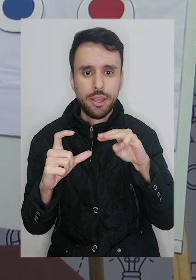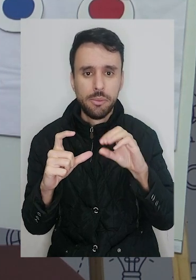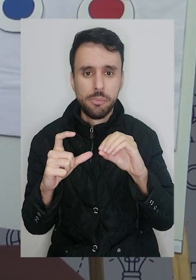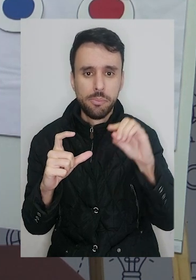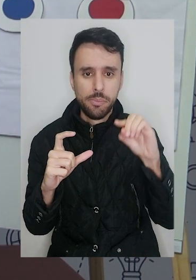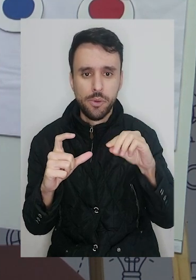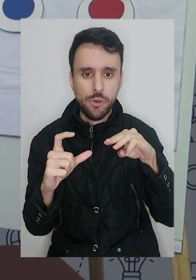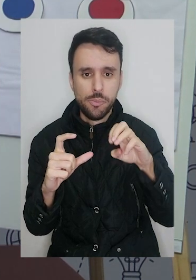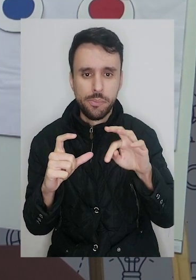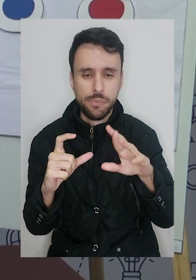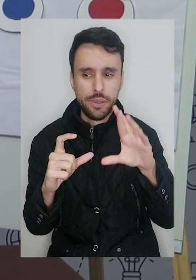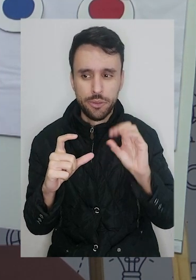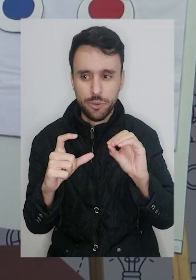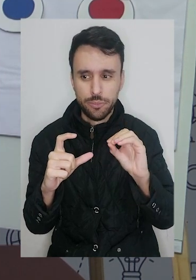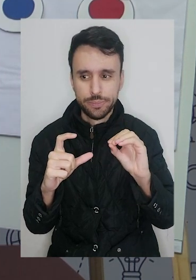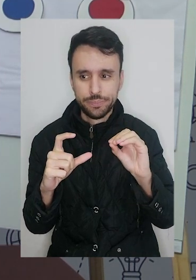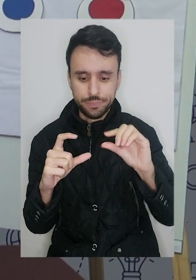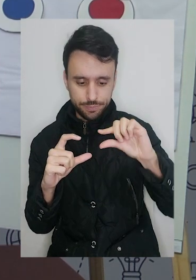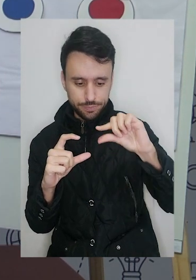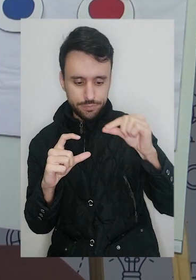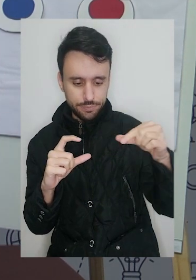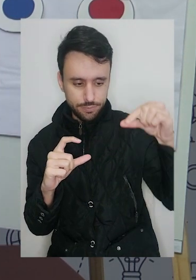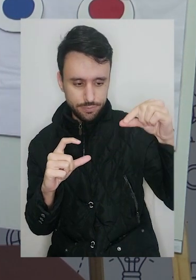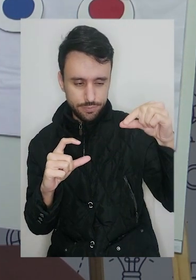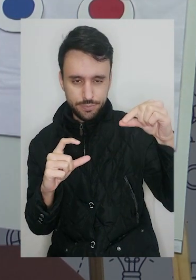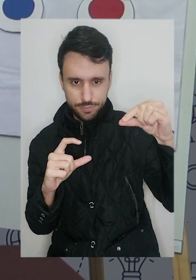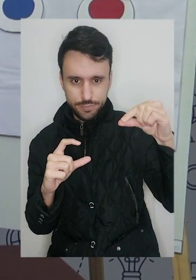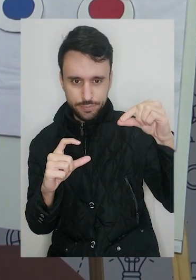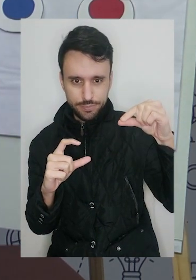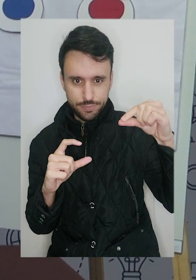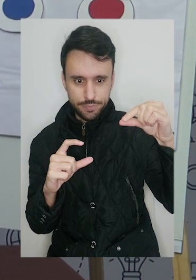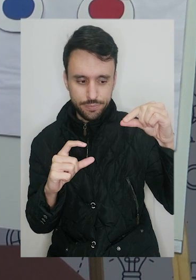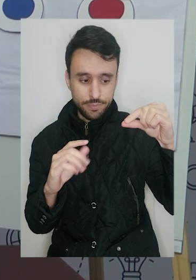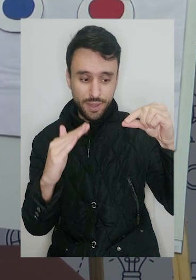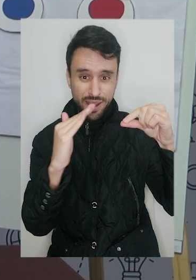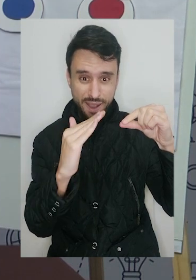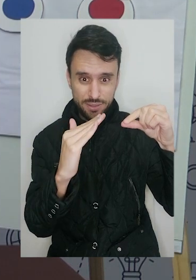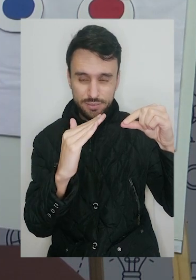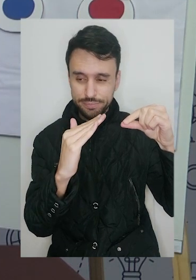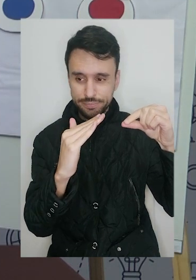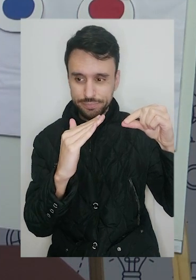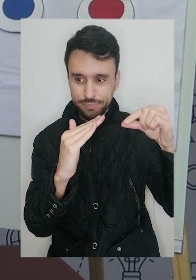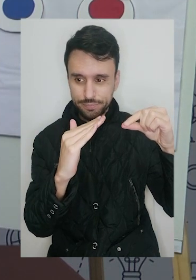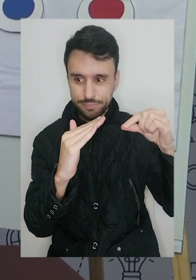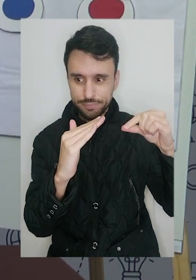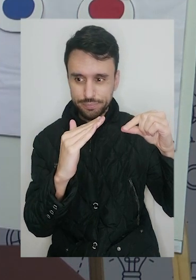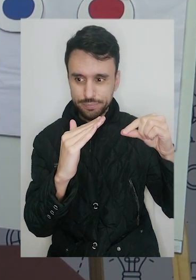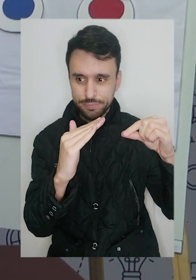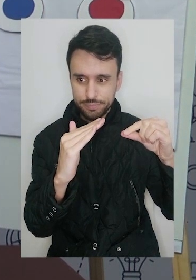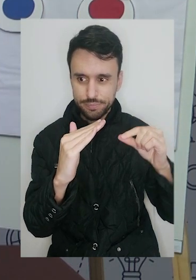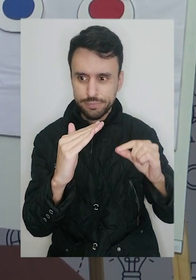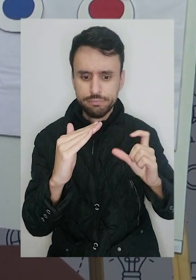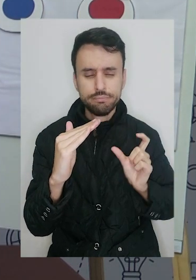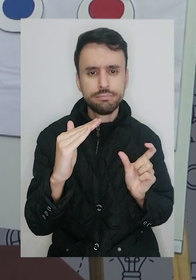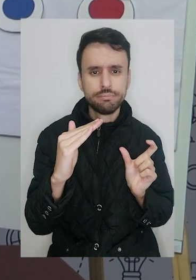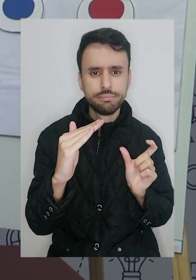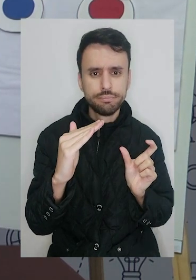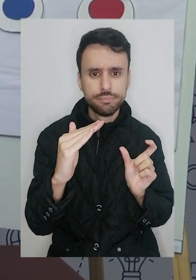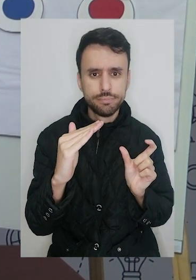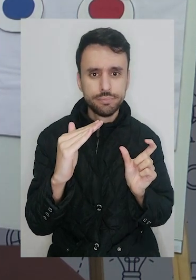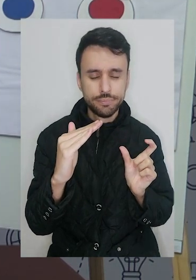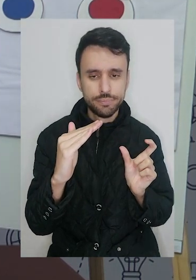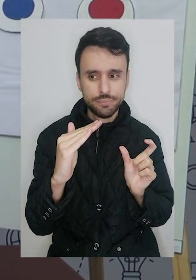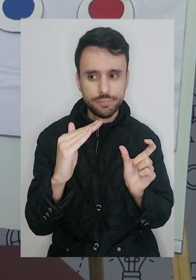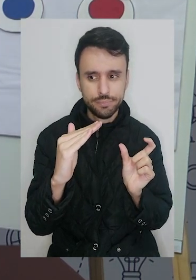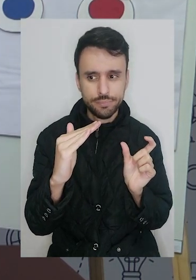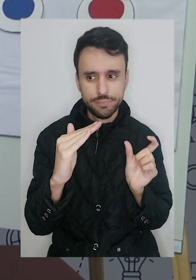pontinha aqui, ó, ela fica para o lado de fora da casa. E esse aparelhinho aqui, ele fica para o